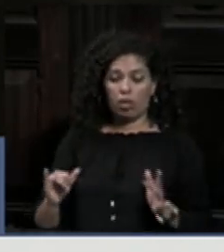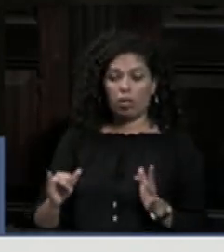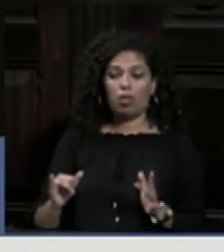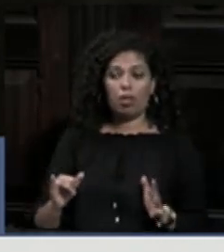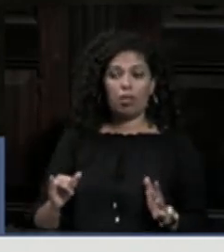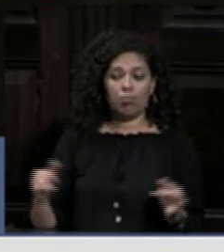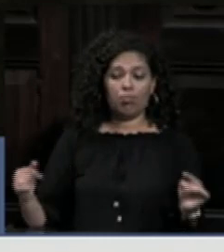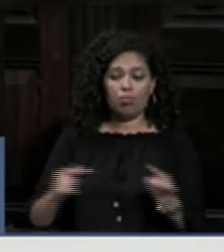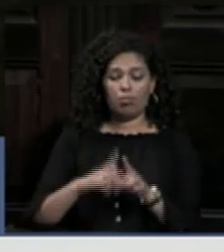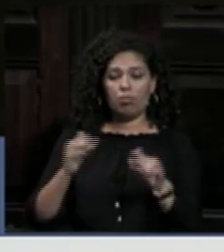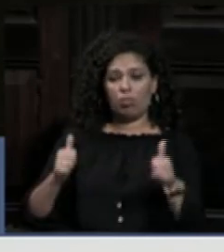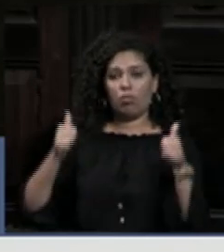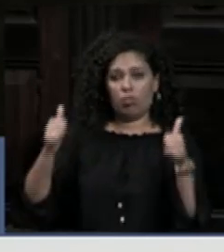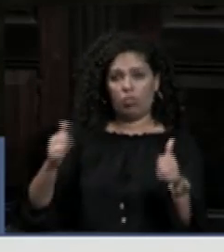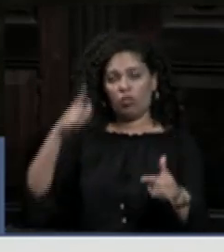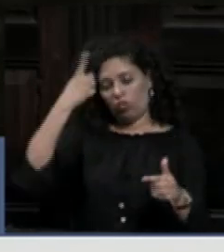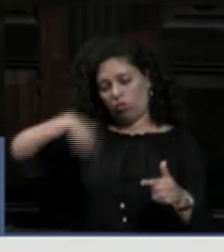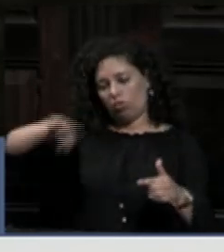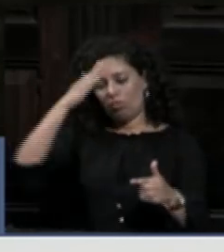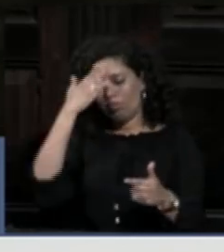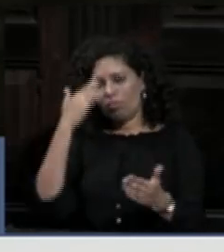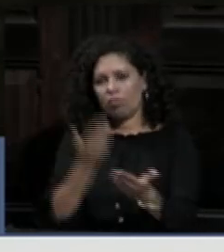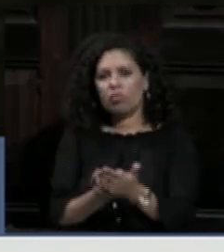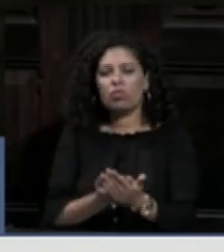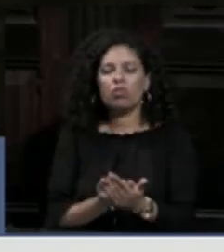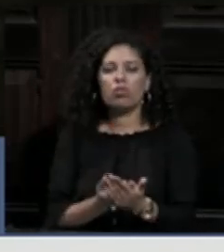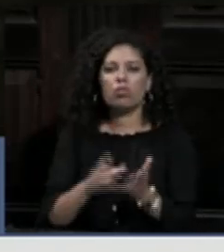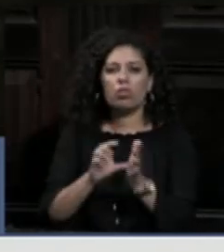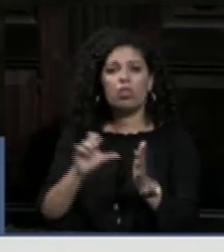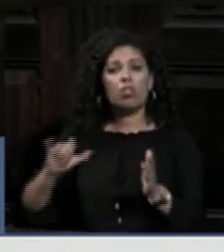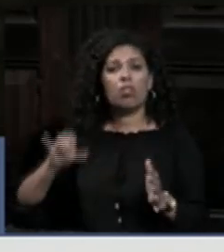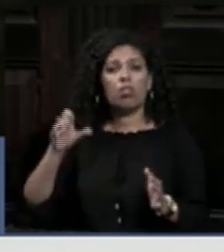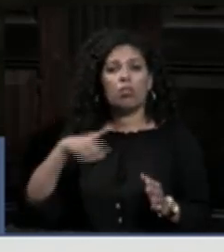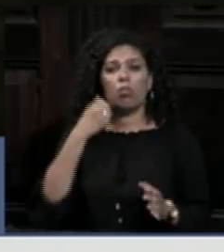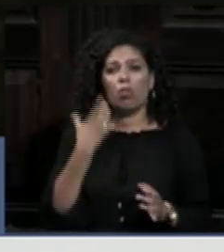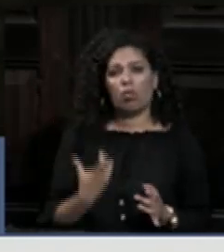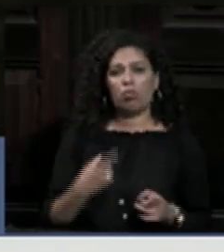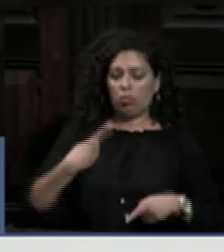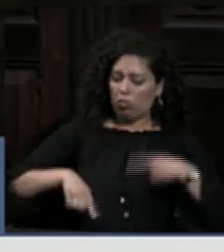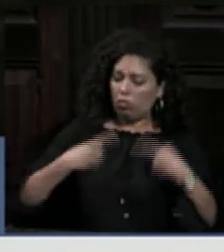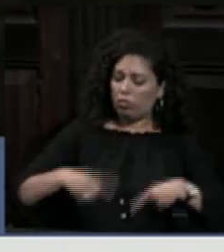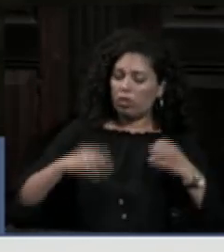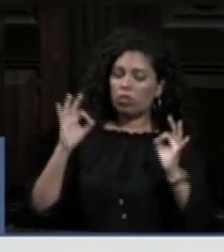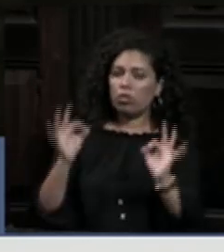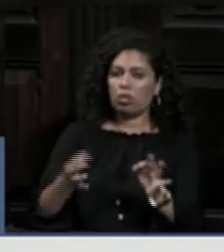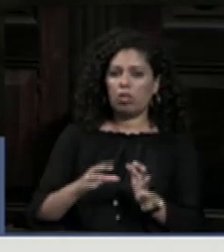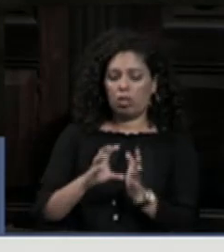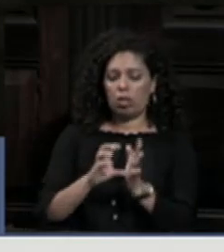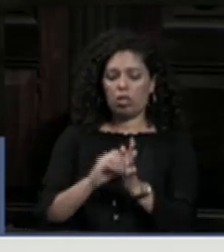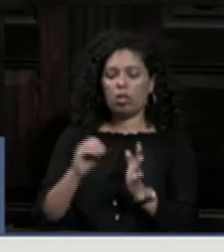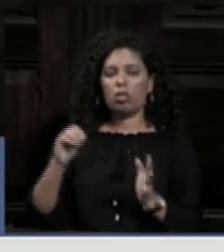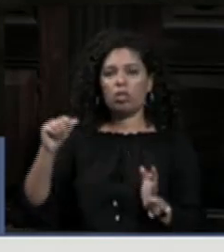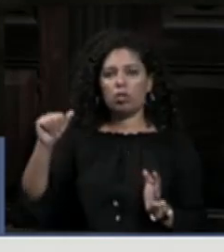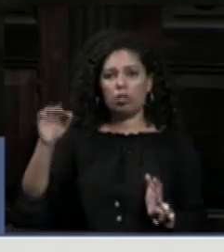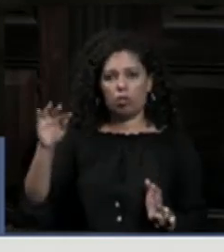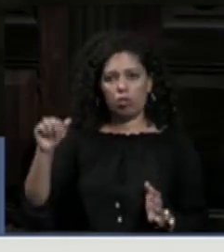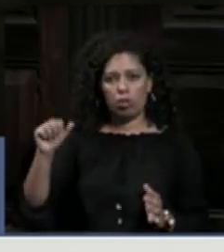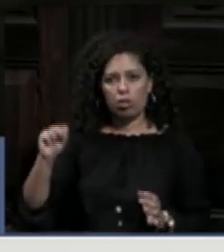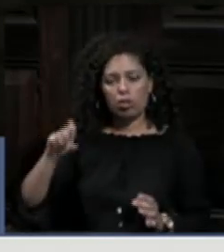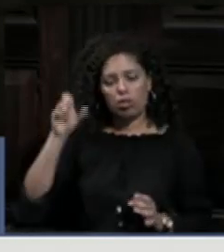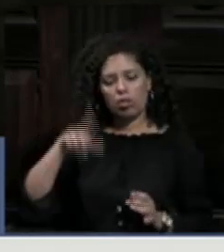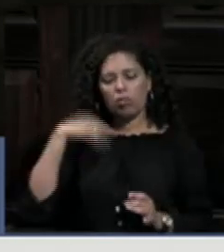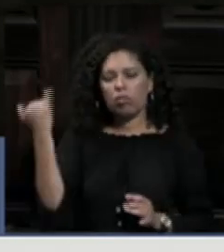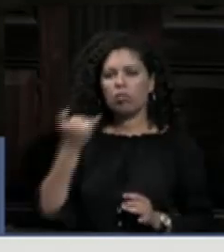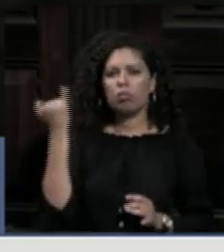nos dá a certeza ea garantia de que é uma política acertada a política de cotas é uma reparação que estamos fazendo